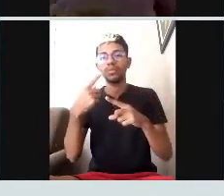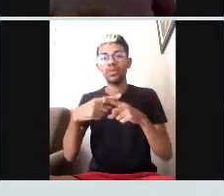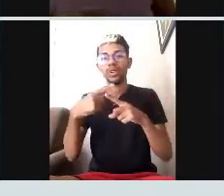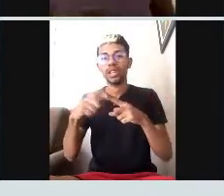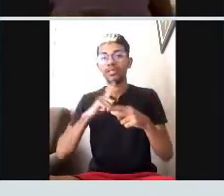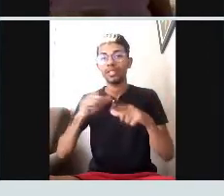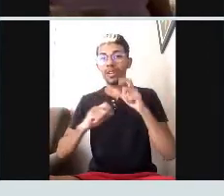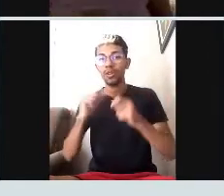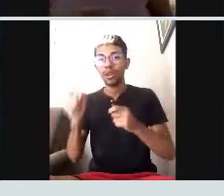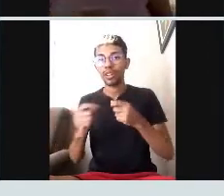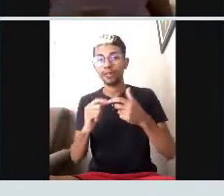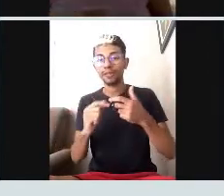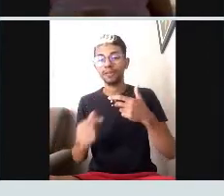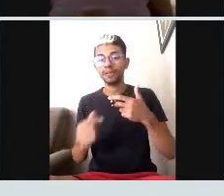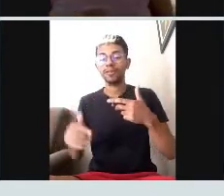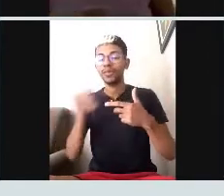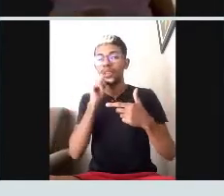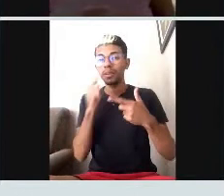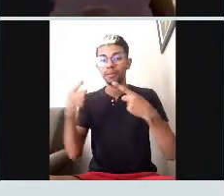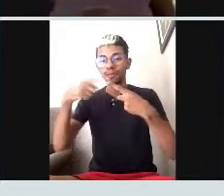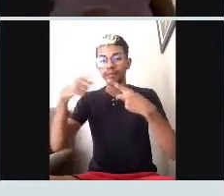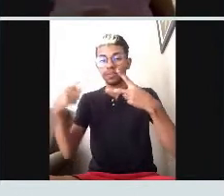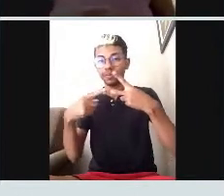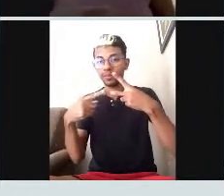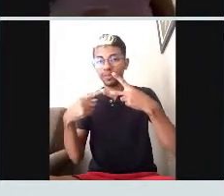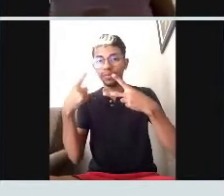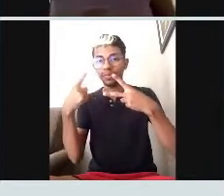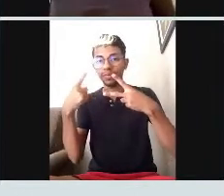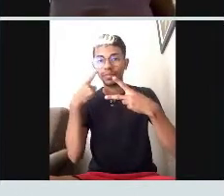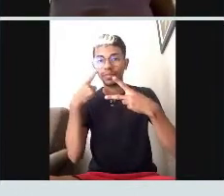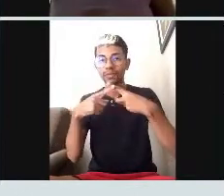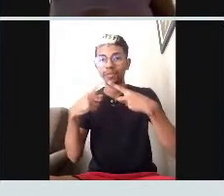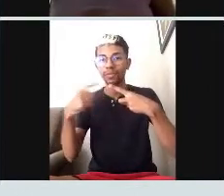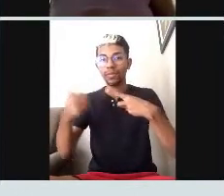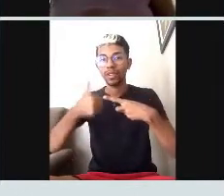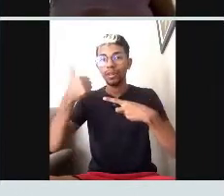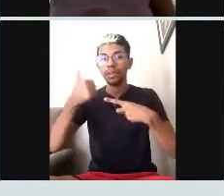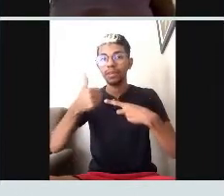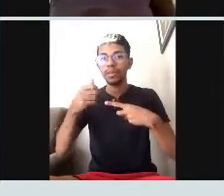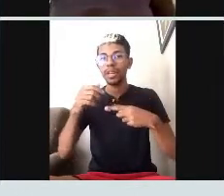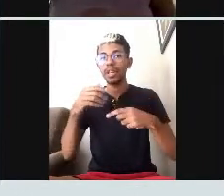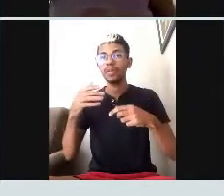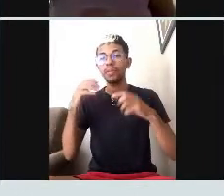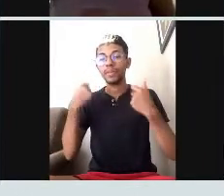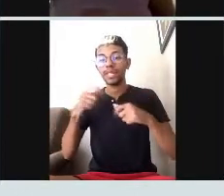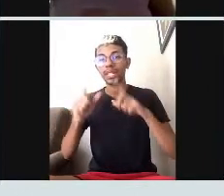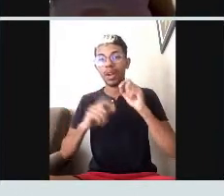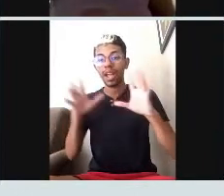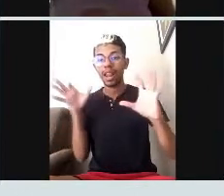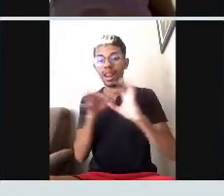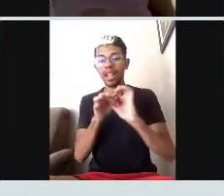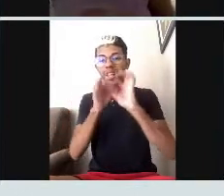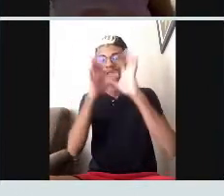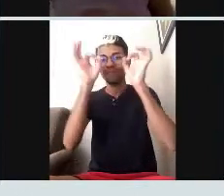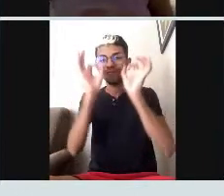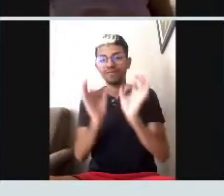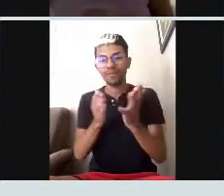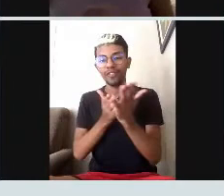adequado ao texto dissertativo argumentativo. Então, como eu disse, não pode ser poema, não pode ser um texto